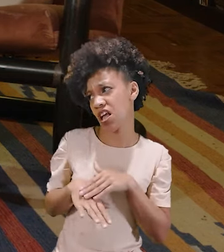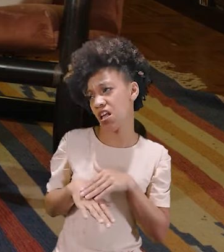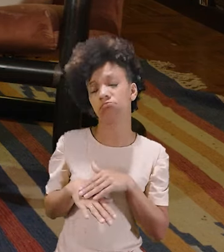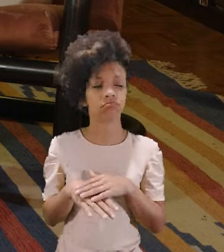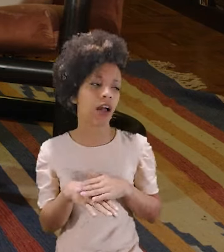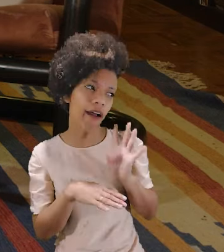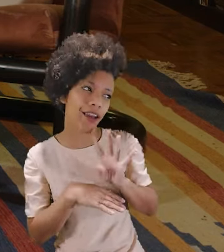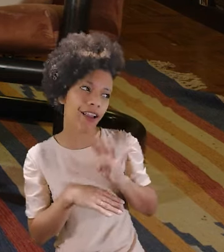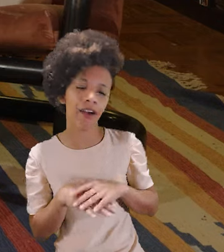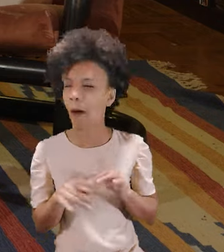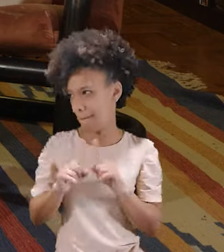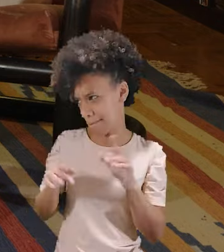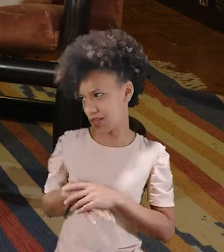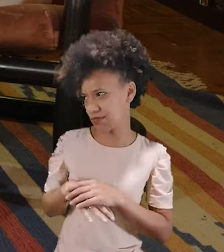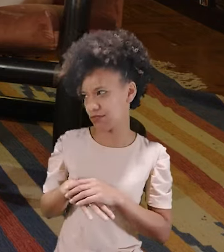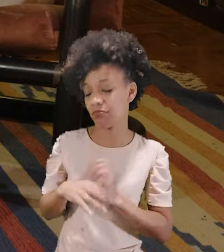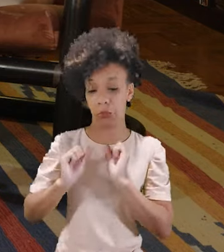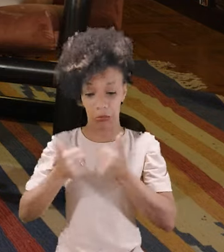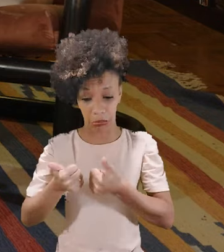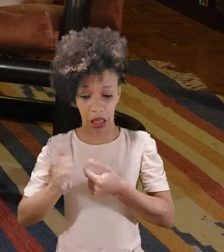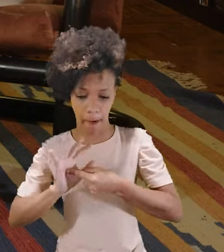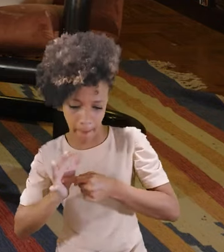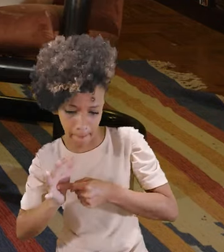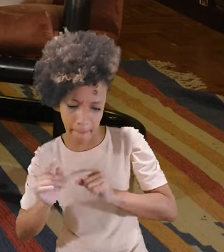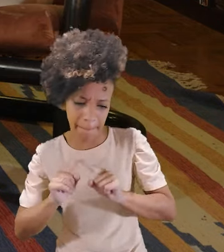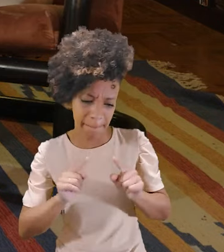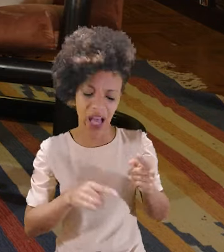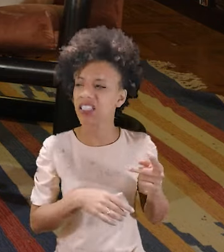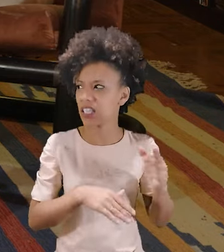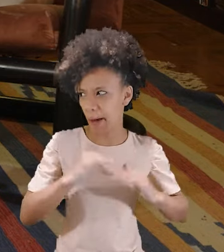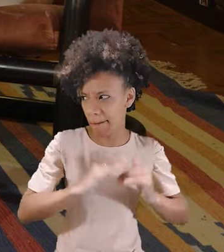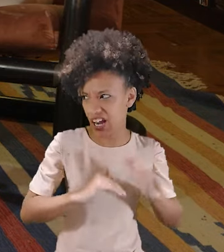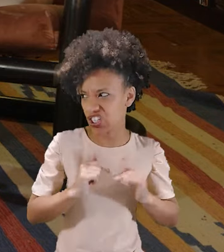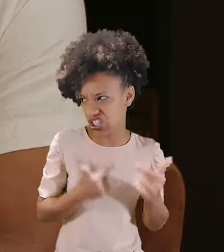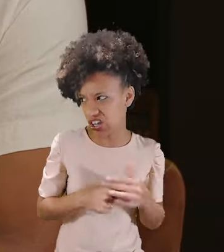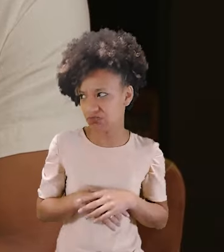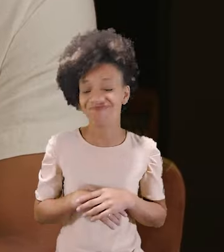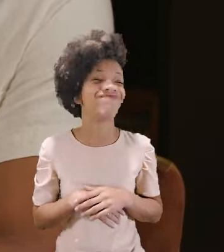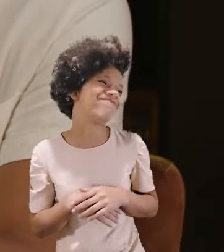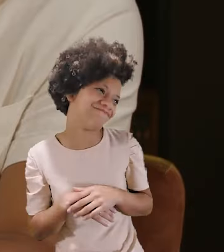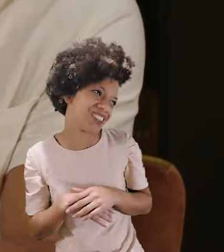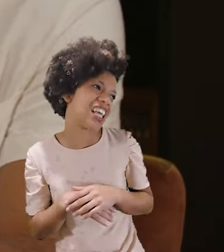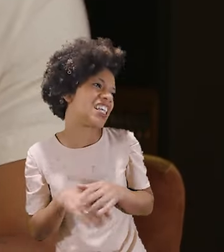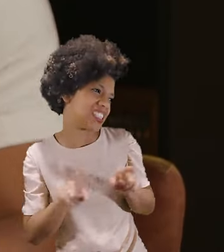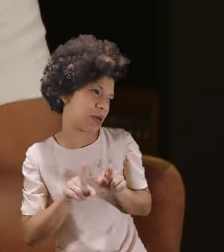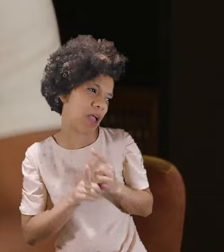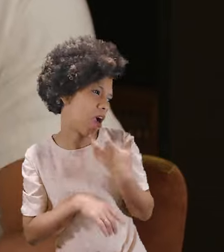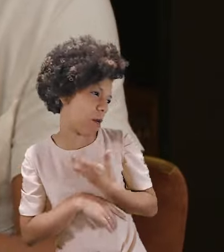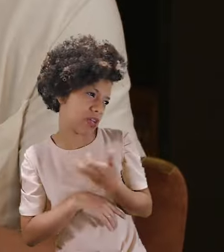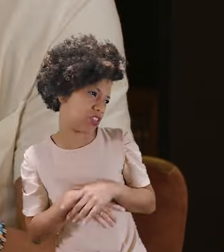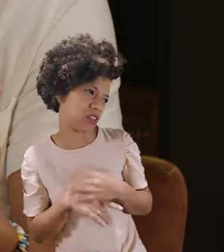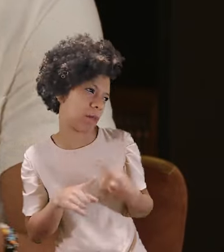amanhã ela gosta daqui máquina mas o pa é chato é na coisa mais não é cara pois é muito